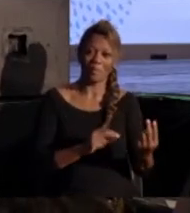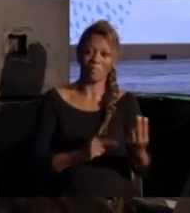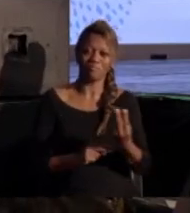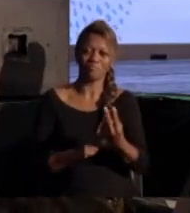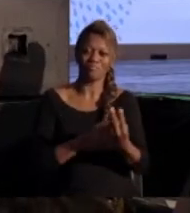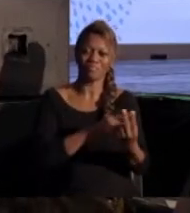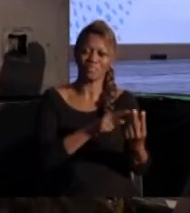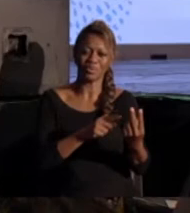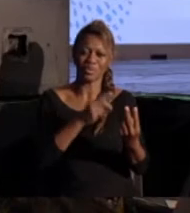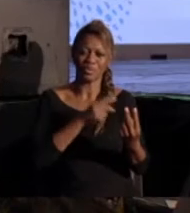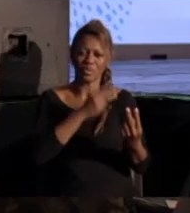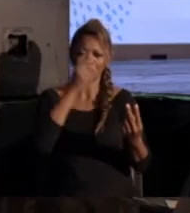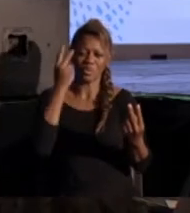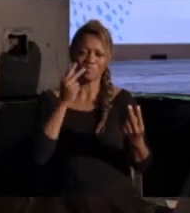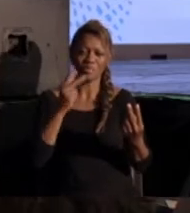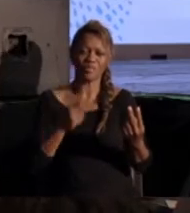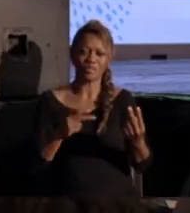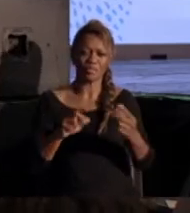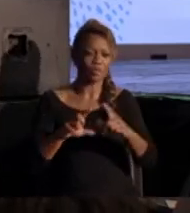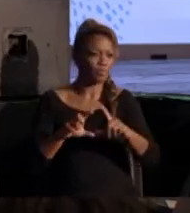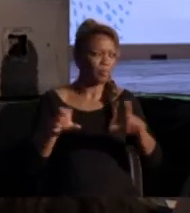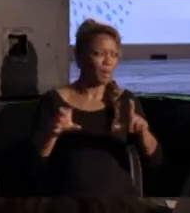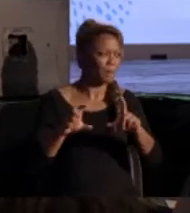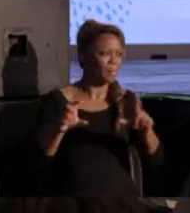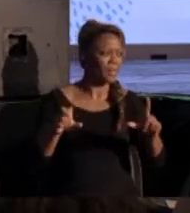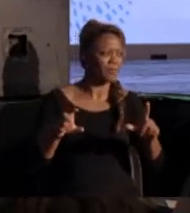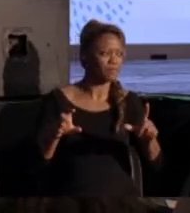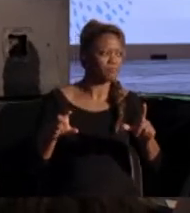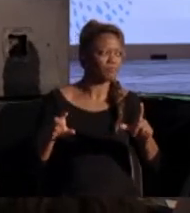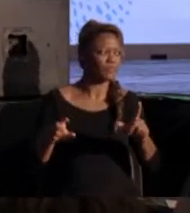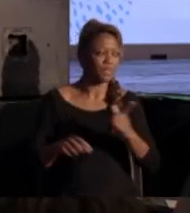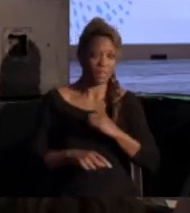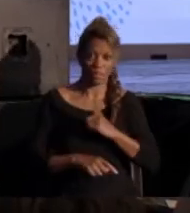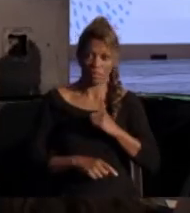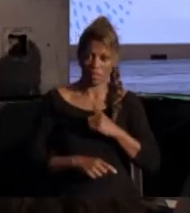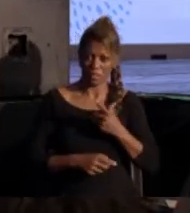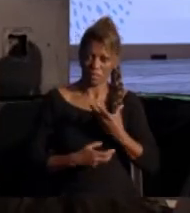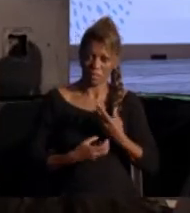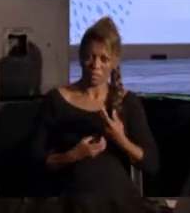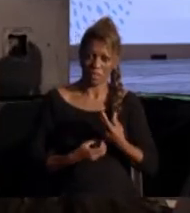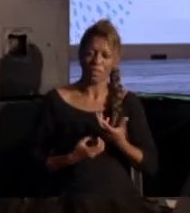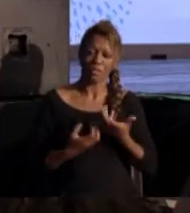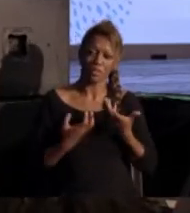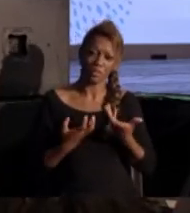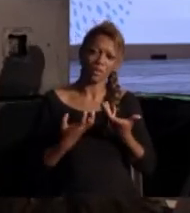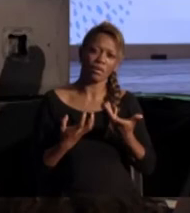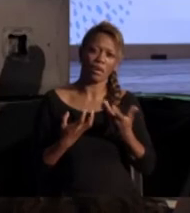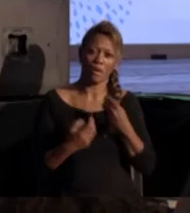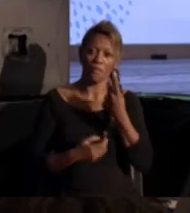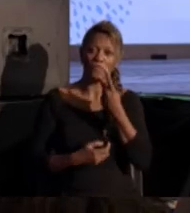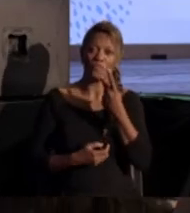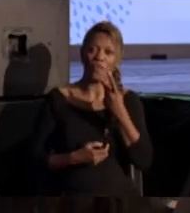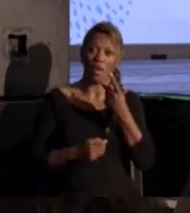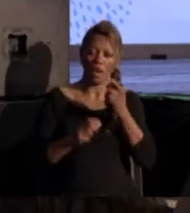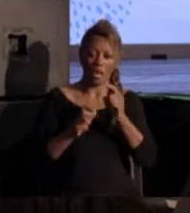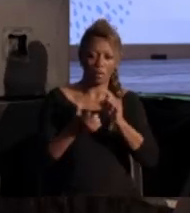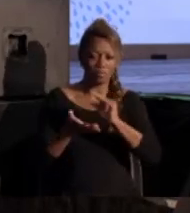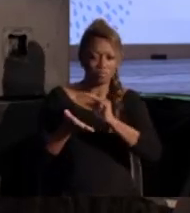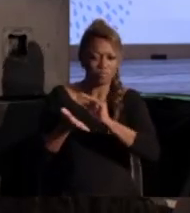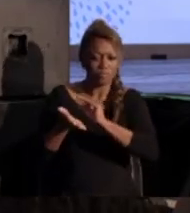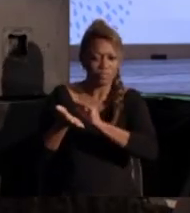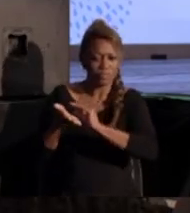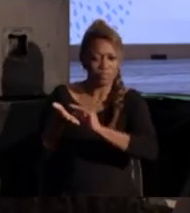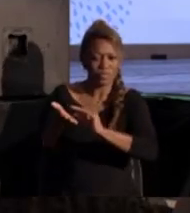pedir para as pessoas que receberam as suas filipetas, quem se sentir à vontade de ler a pergunta